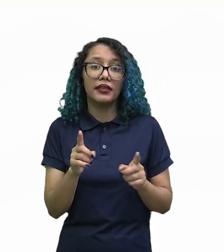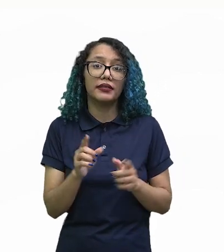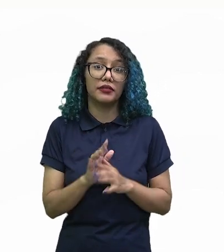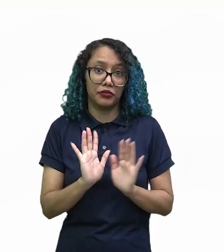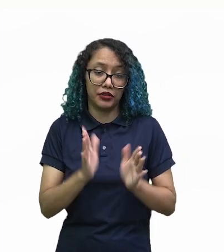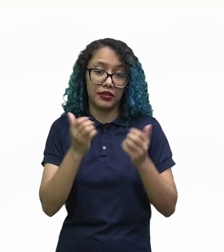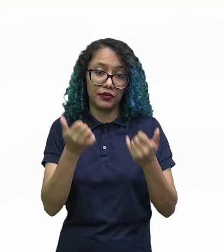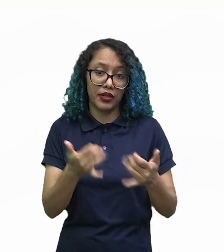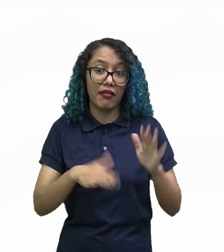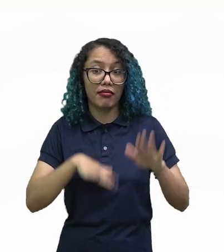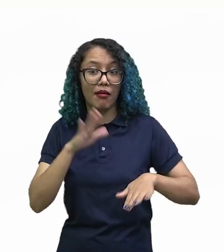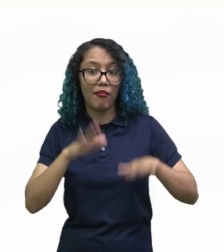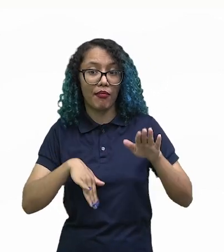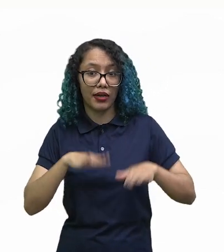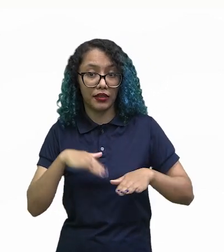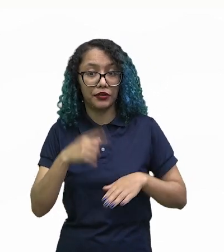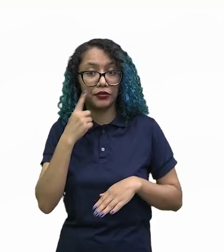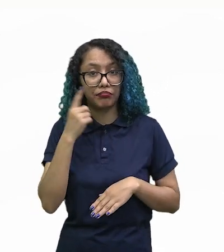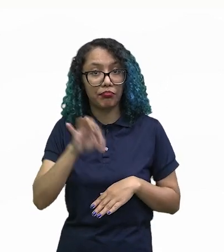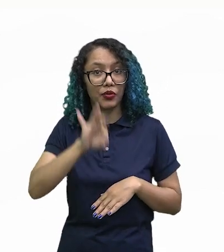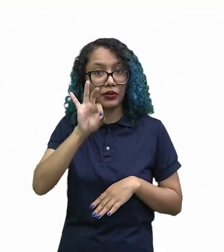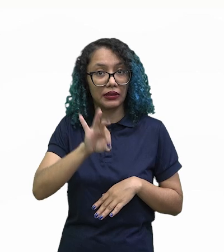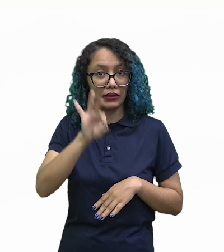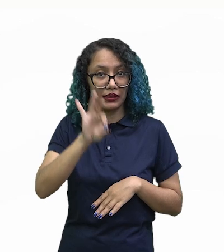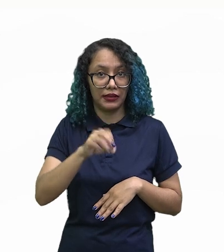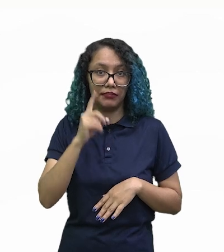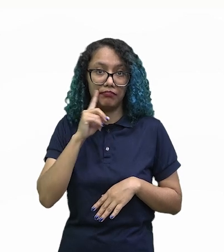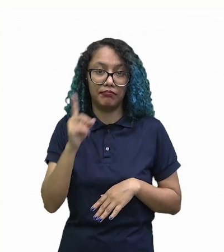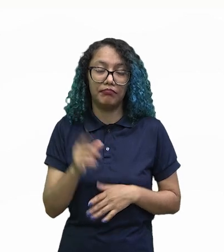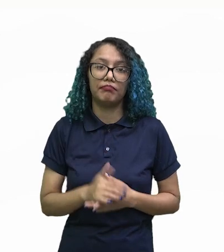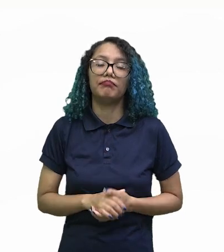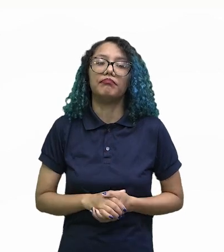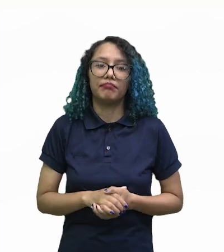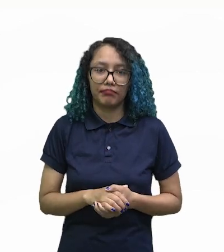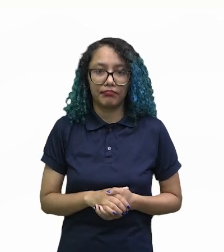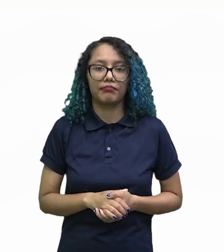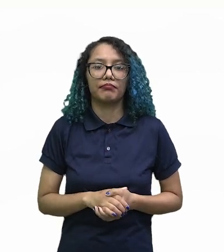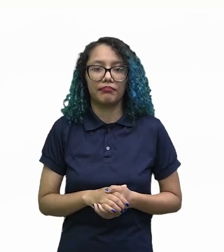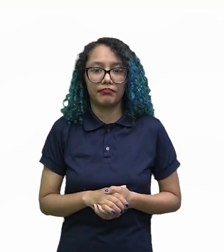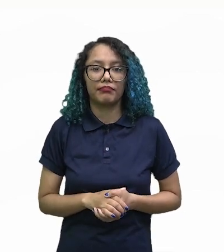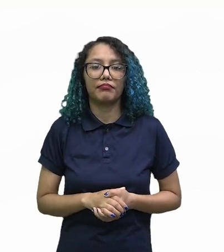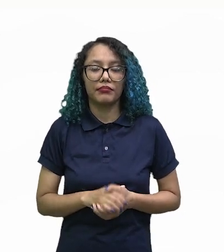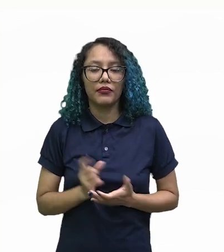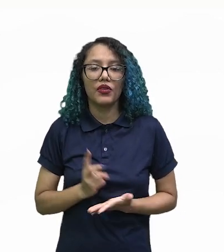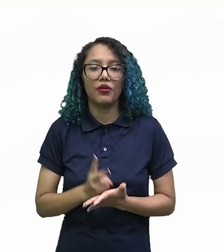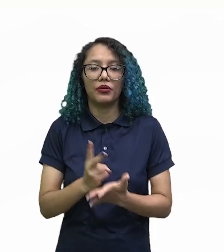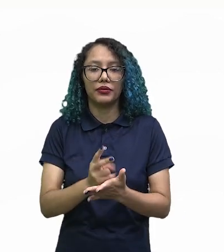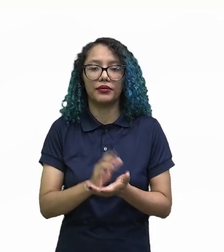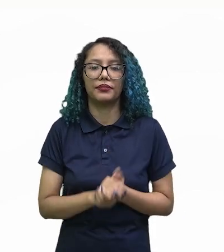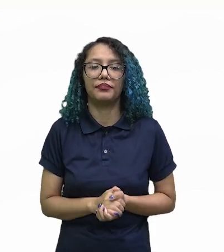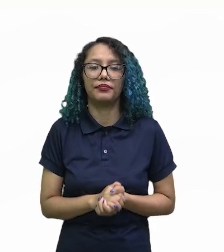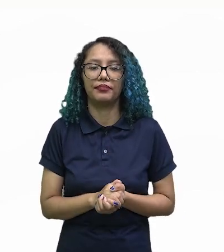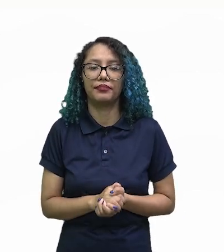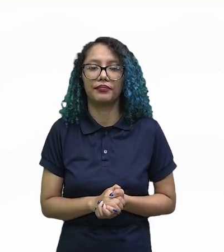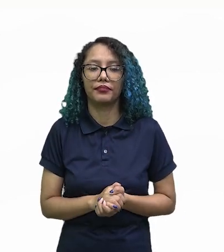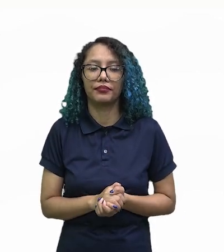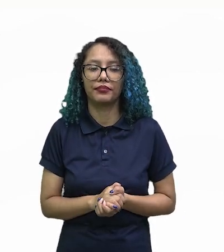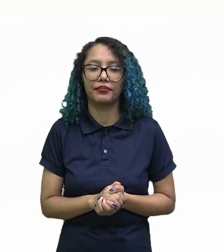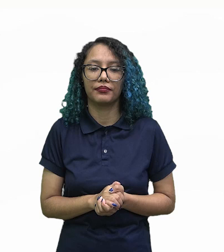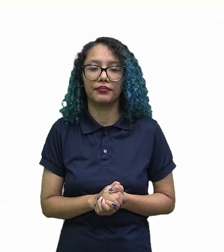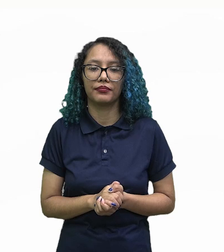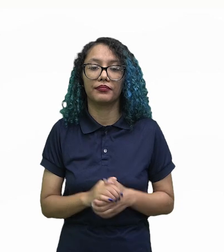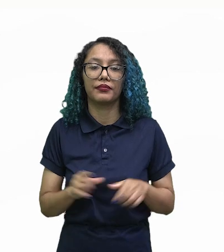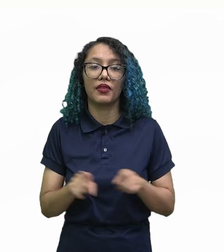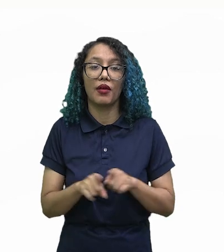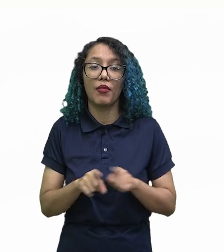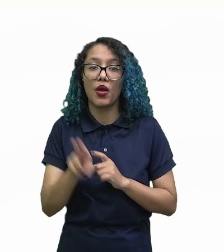vocês. Depende de quem? Da taxa. Tudo bem? Avançando mais um pouquinho, nós vemos aí uma utilidade de